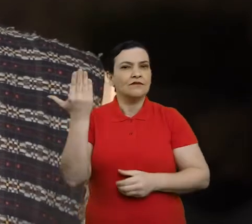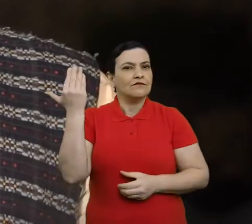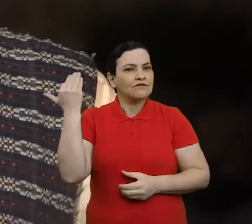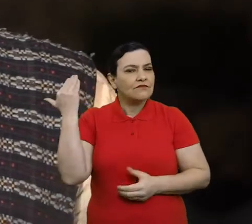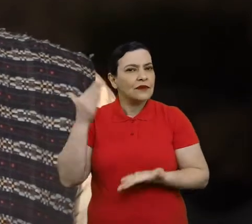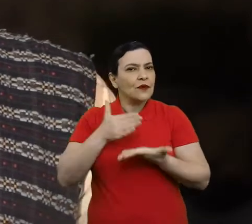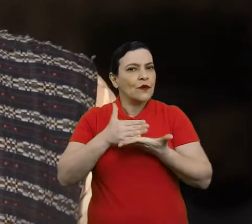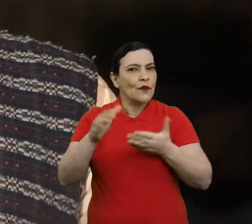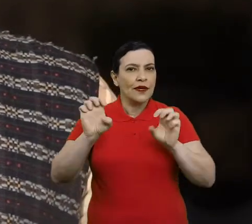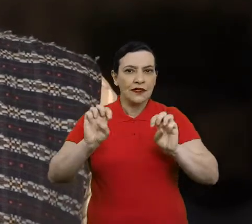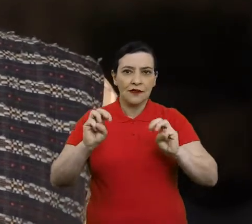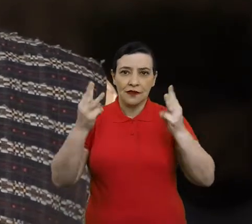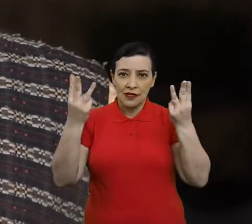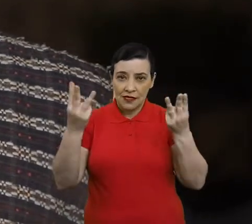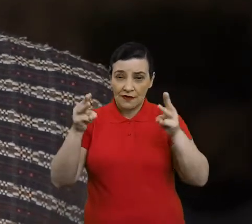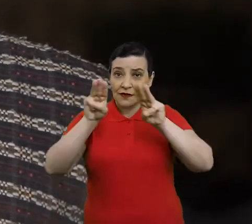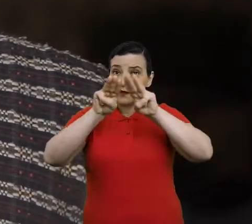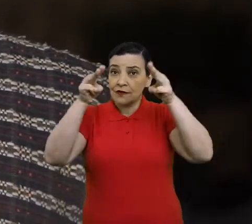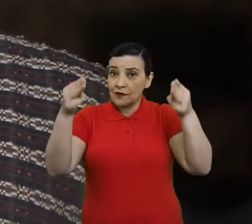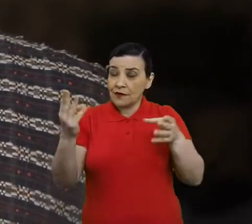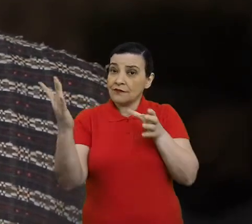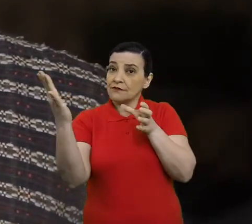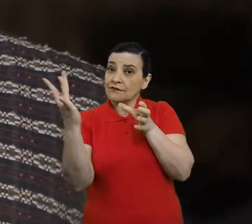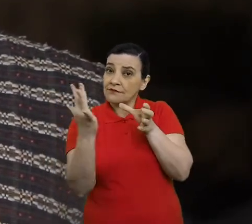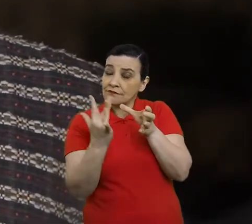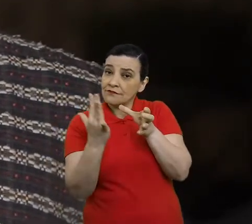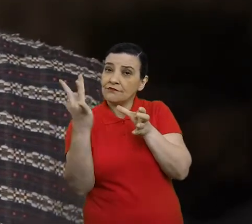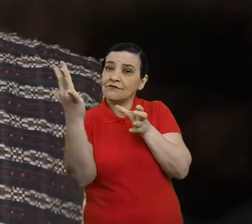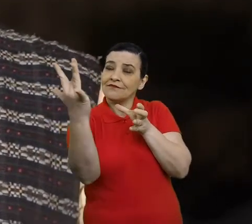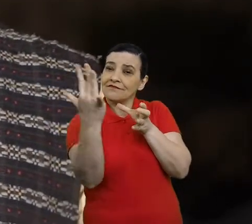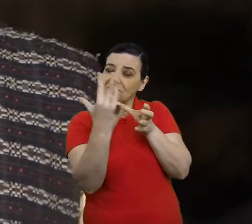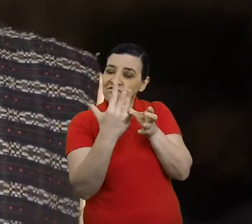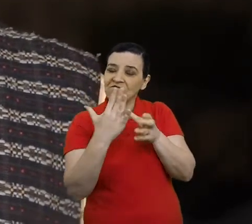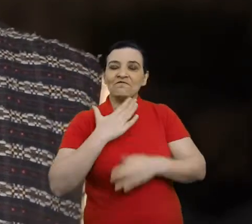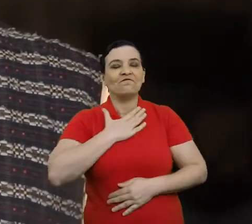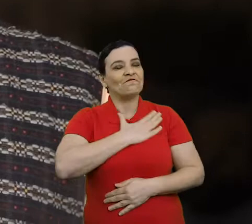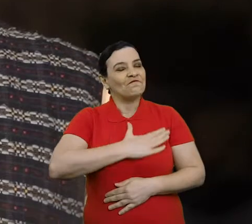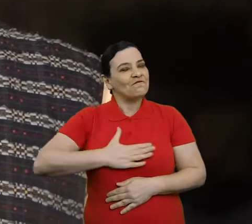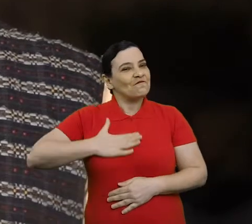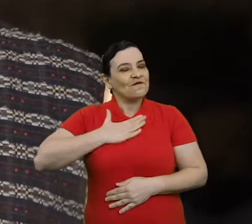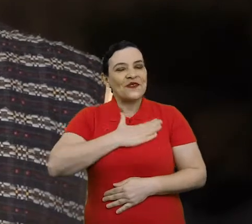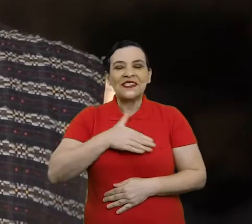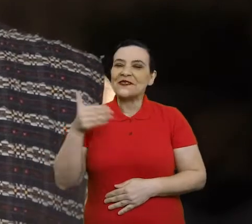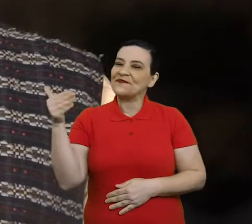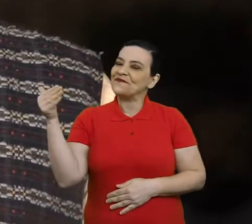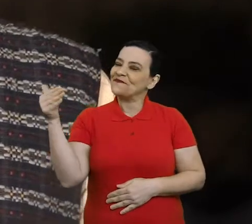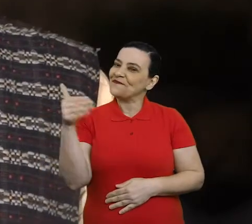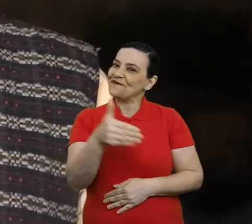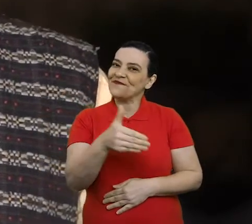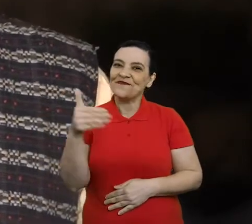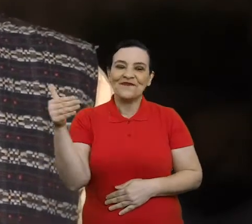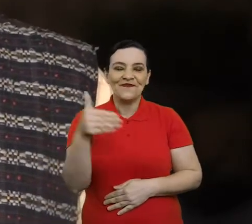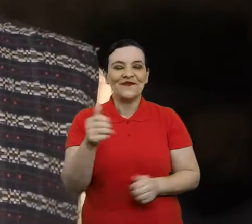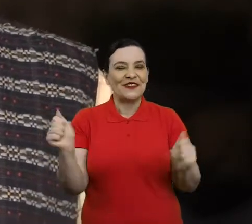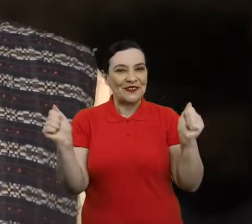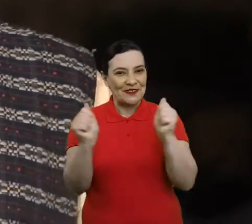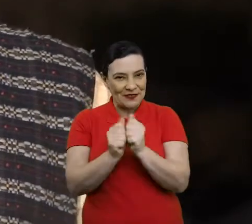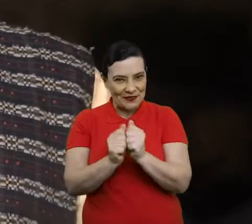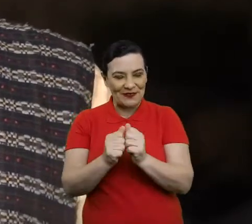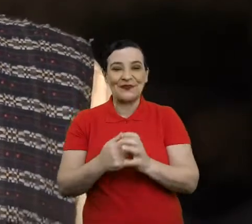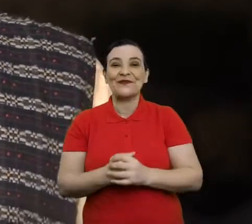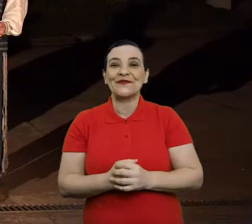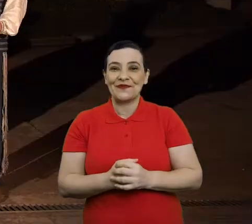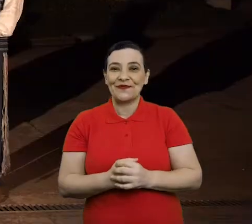começo dos eventos aqui do Museu da Imigração, nós temos essa honra de sempre participar, de sempre estar aqui